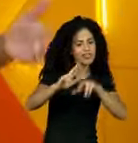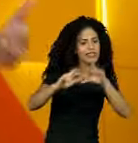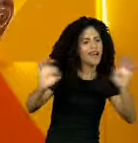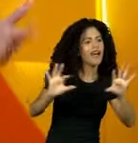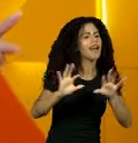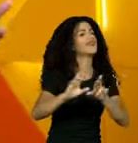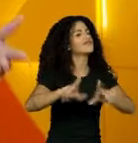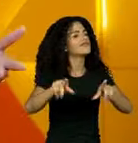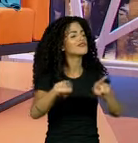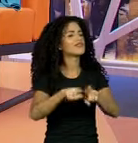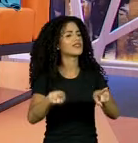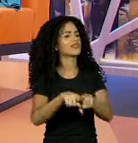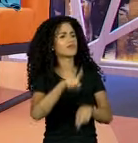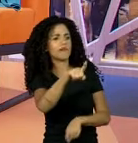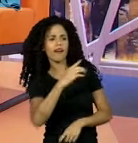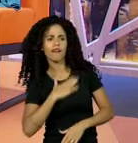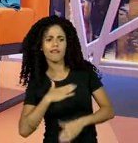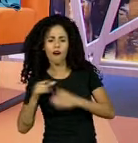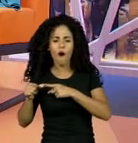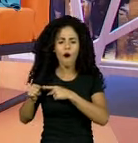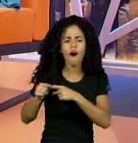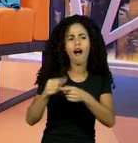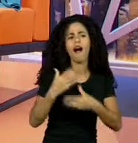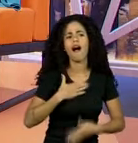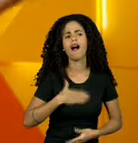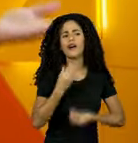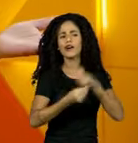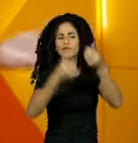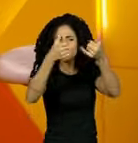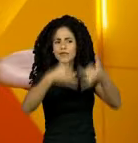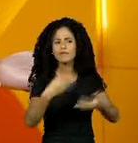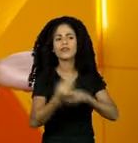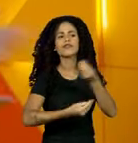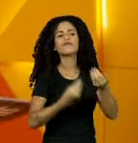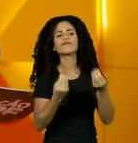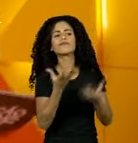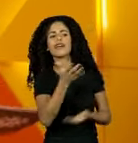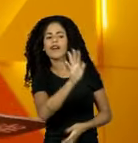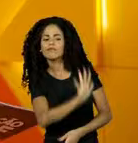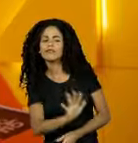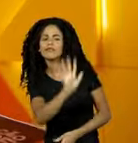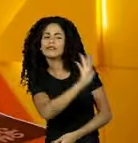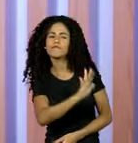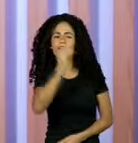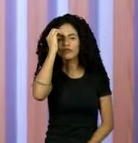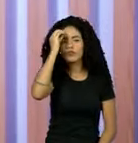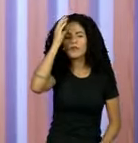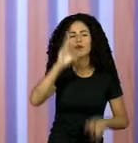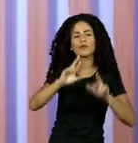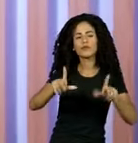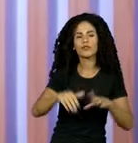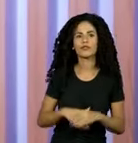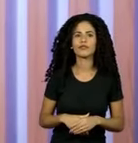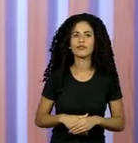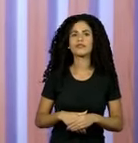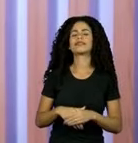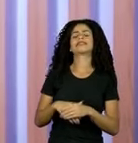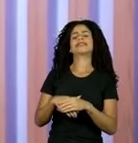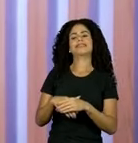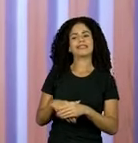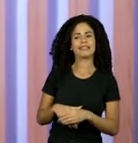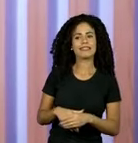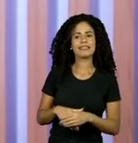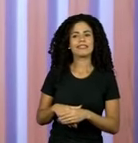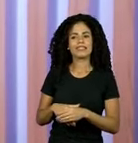negros aí da comunidade gosta de usar queria que a gente fala queria que você falasse um pouco mais sobre essa imagem do intelectual essa é uma construção